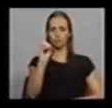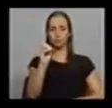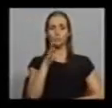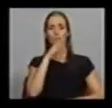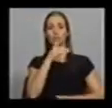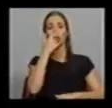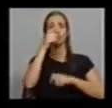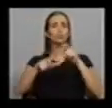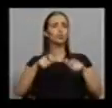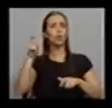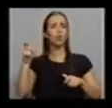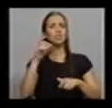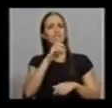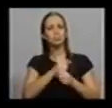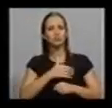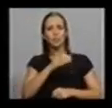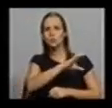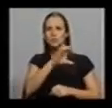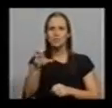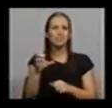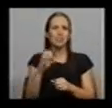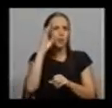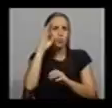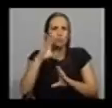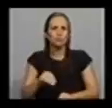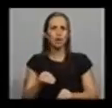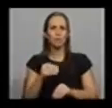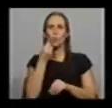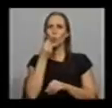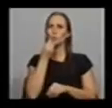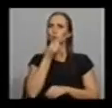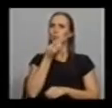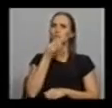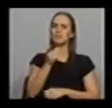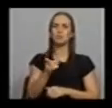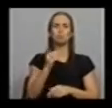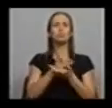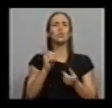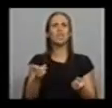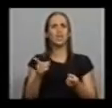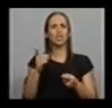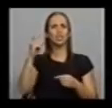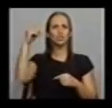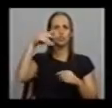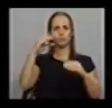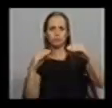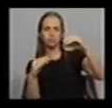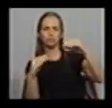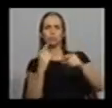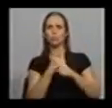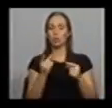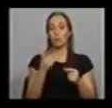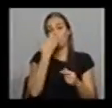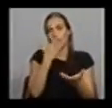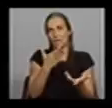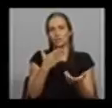nunca souberam dar uma explicação unânime, digamos assim, para essa inclinação, digamos assim, do plano de eclíptica, que até parece que é o próprio Sol